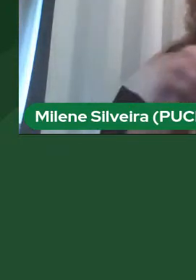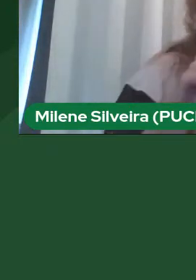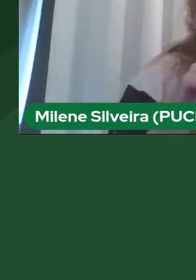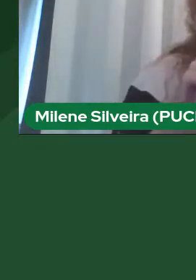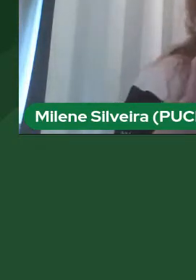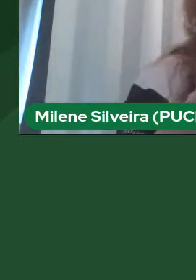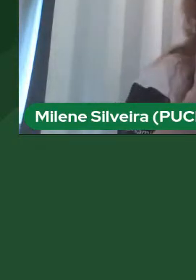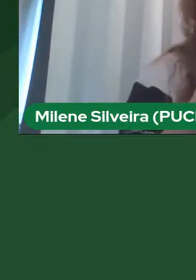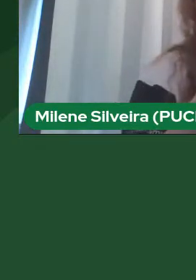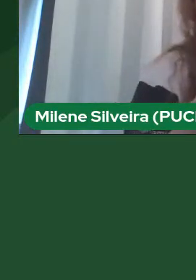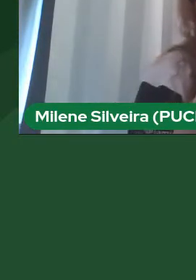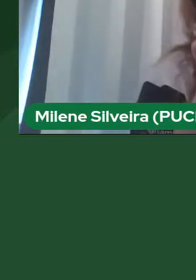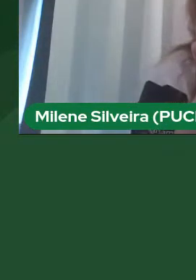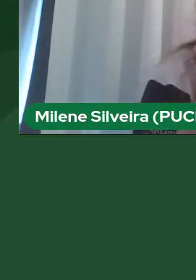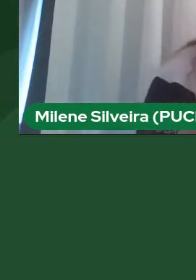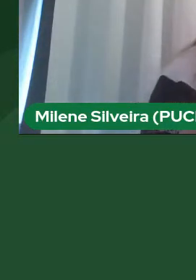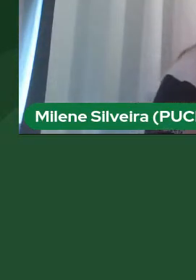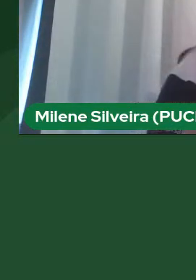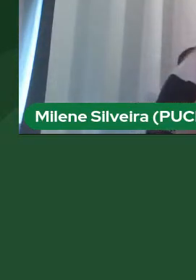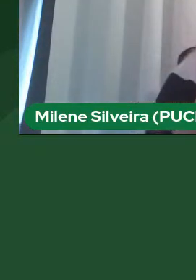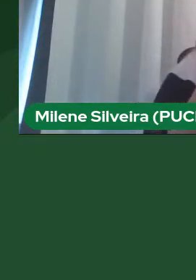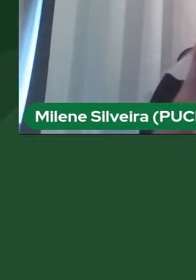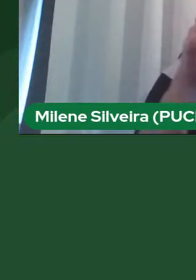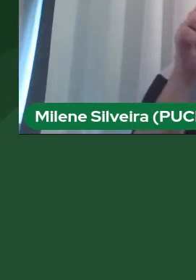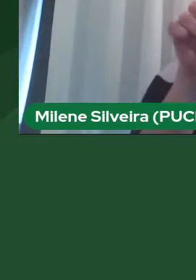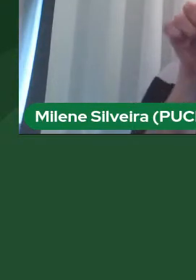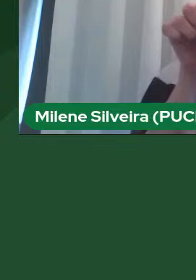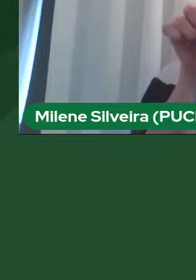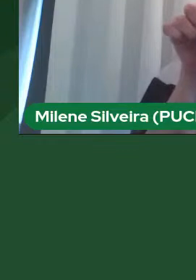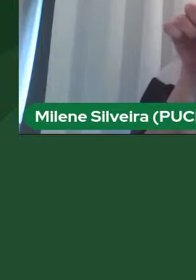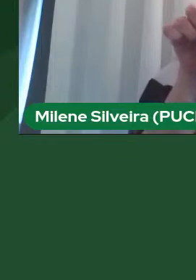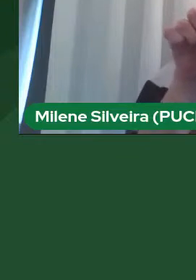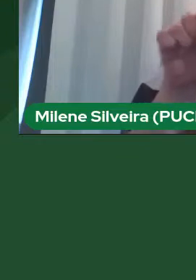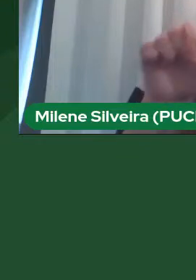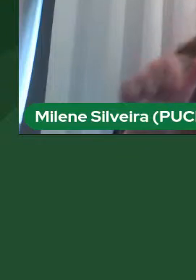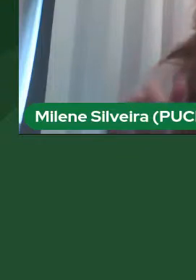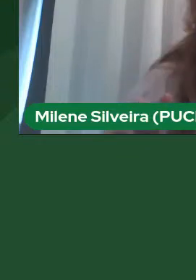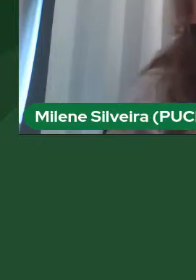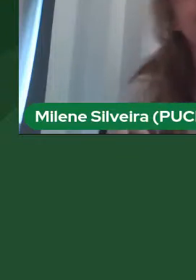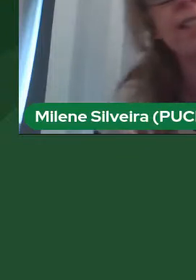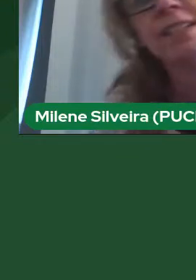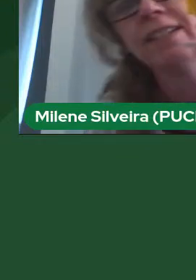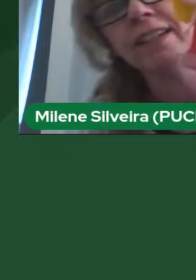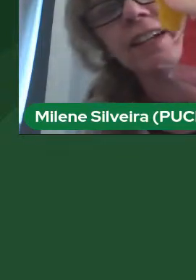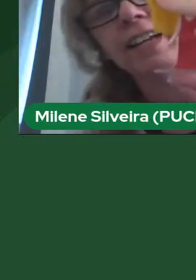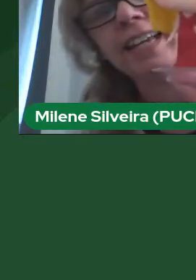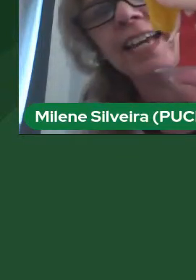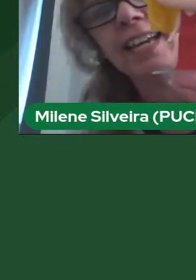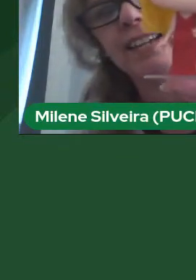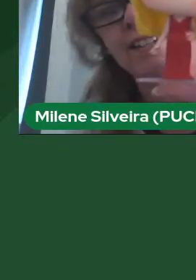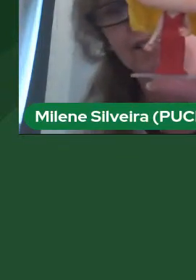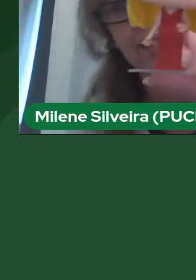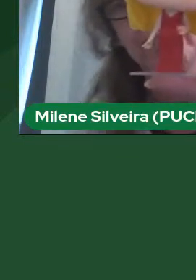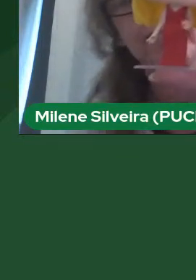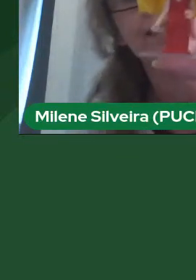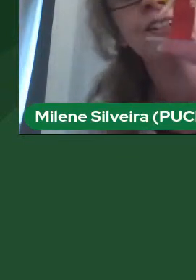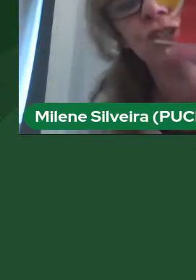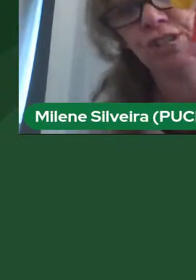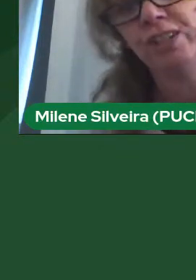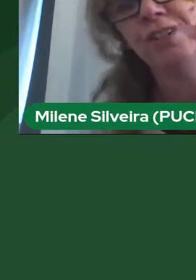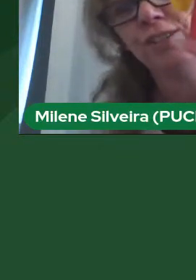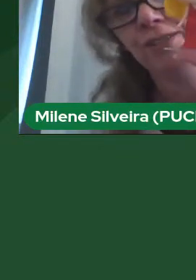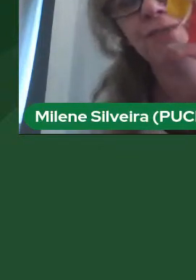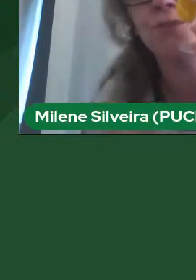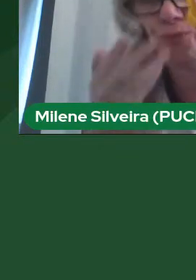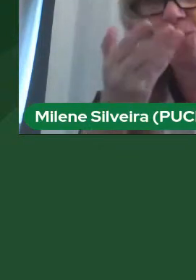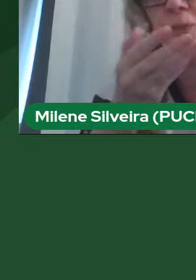Essa... Para quem não sabe, assim, eu tenho uma pequena coleção de mulheres guerreiras